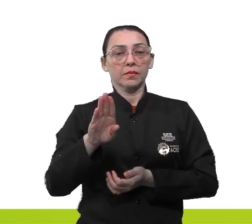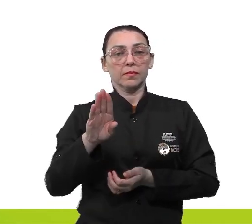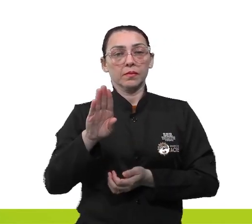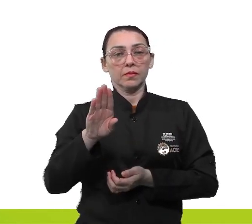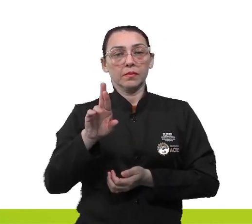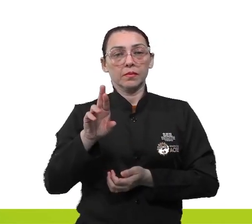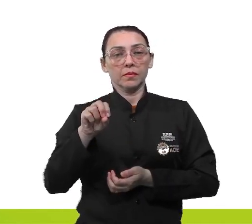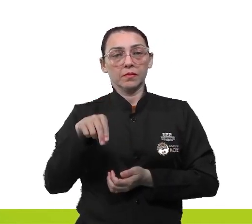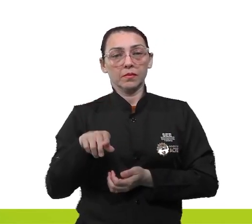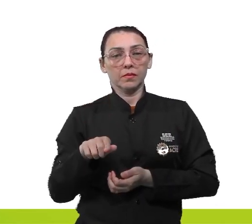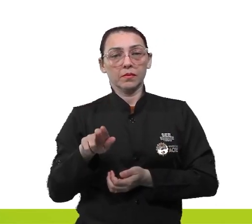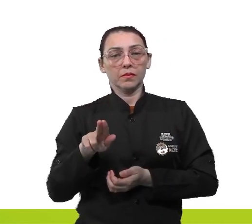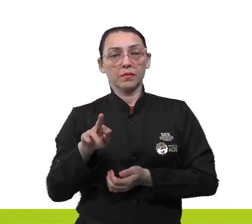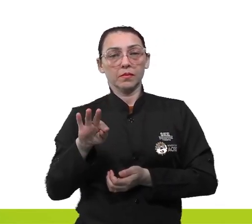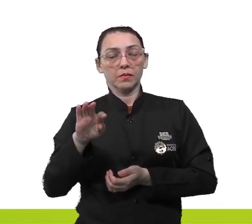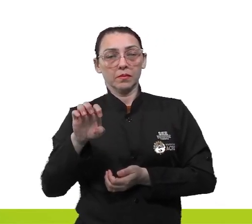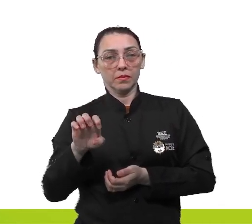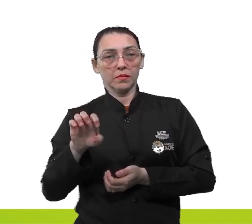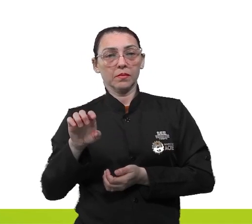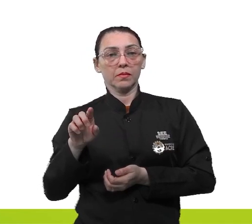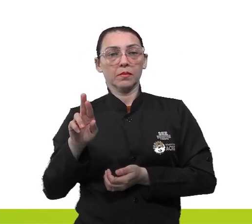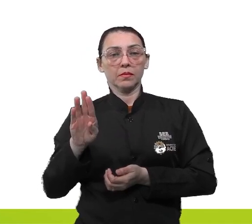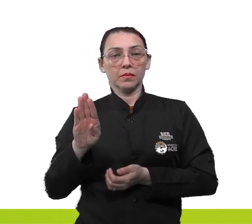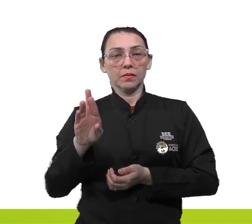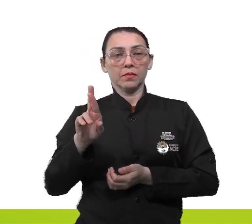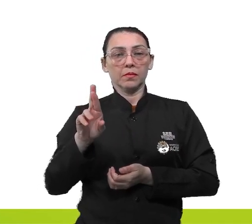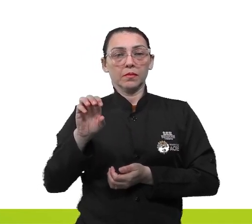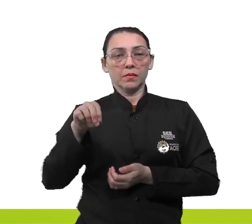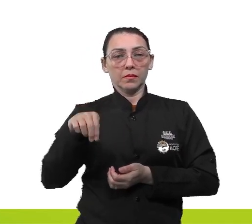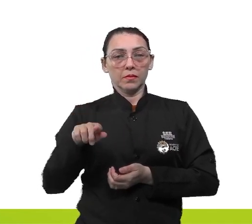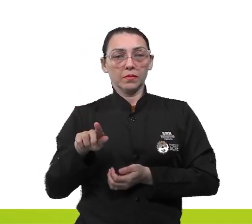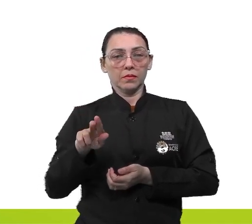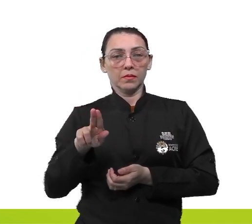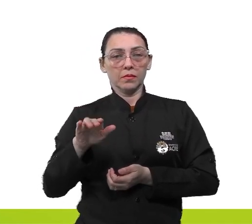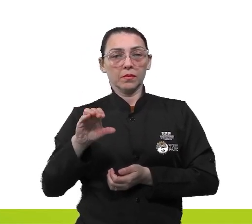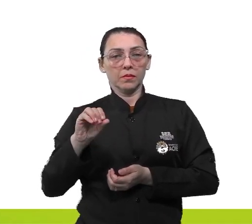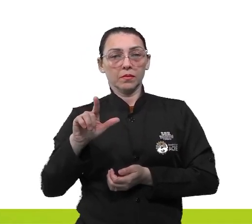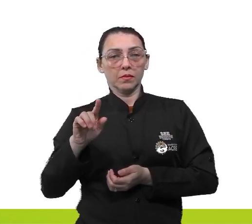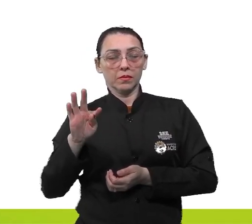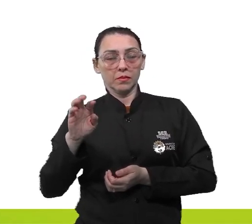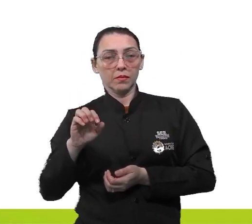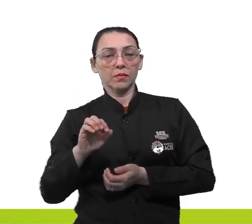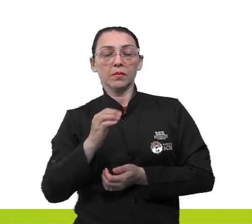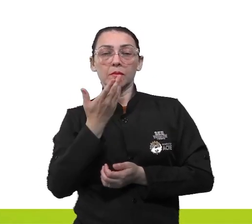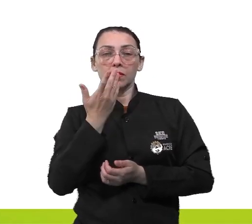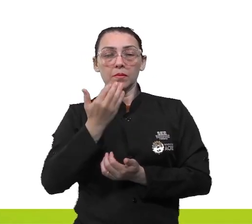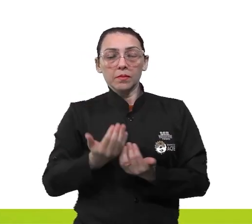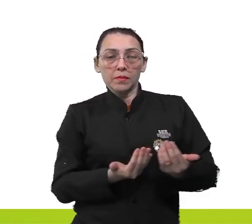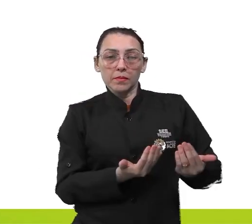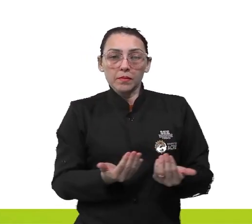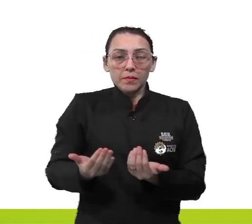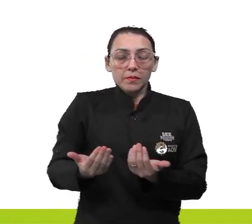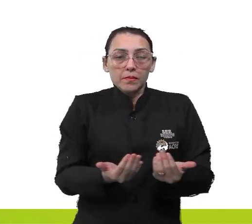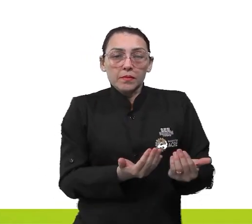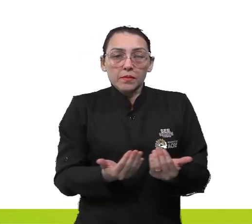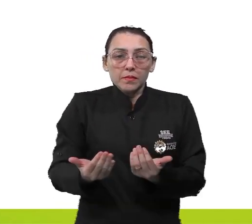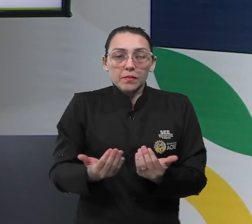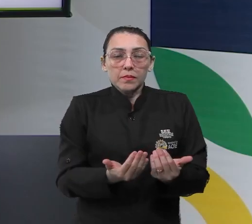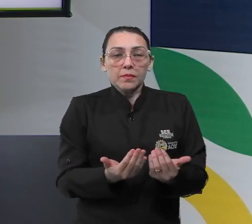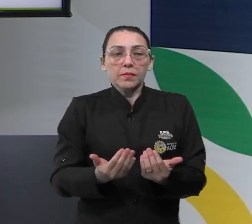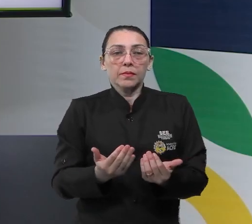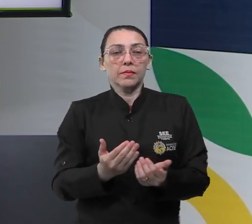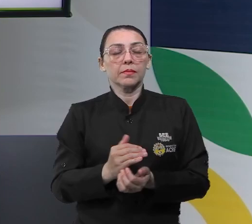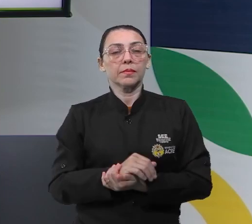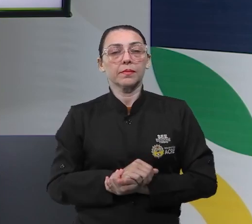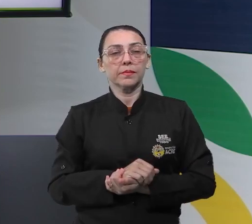bronquite, bronquiolite. Bronquiolite ele ocasiona mais em bebês, onde o sistema respiratório ainda está se desenvolvendo,